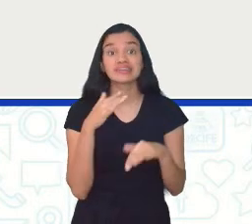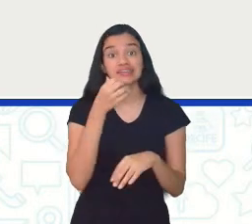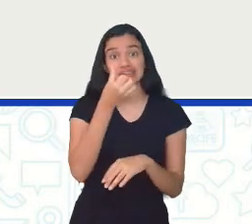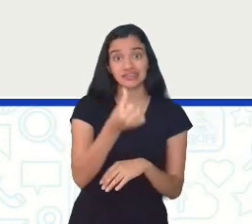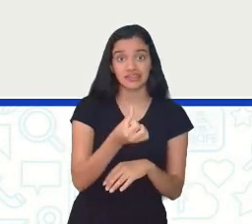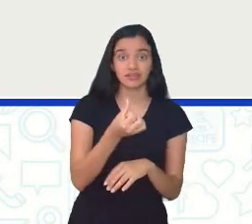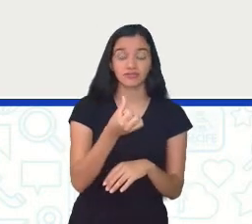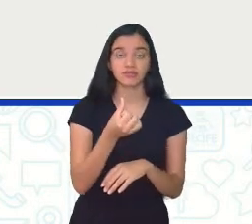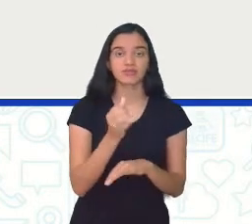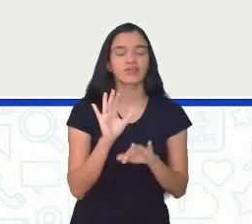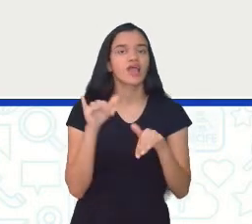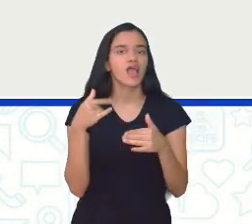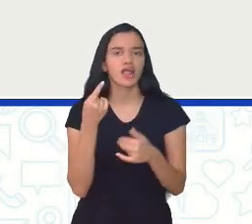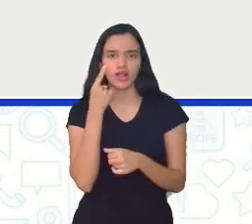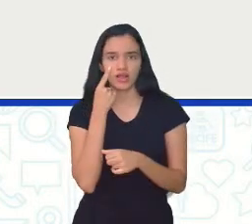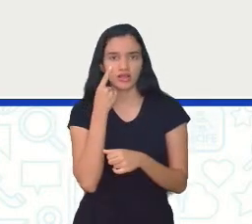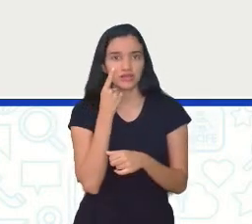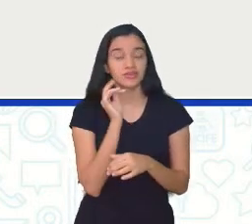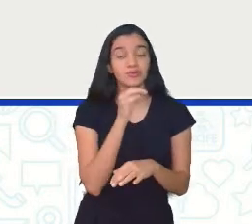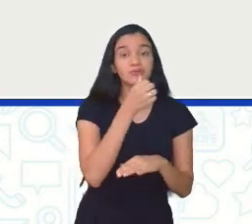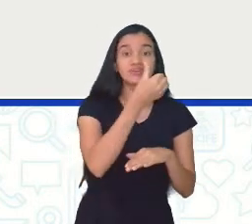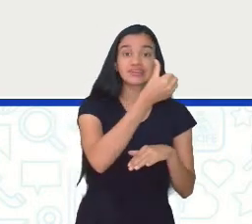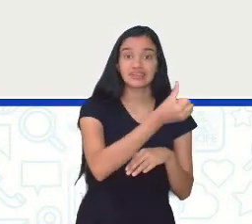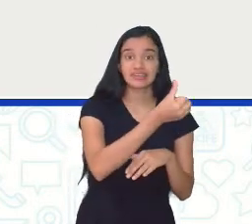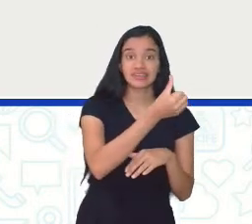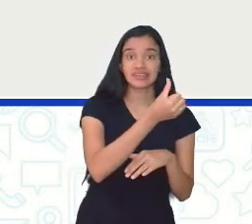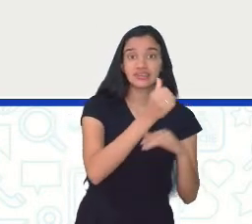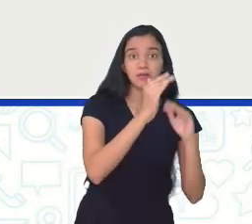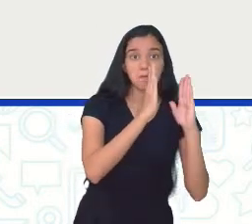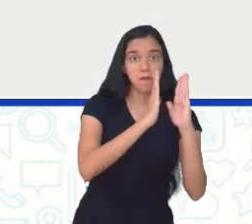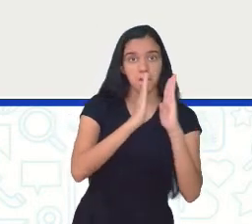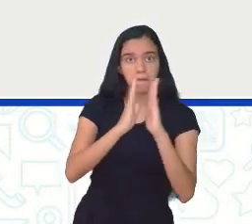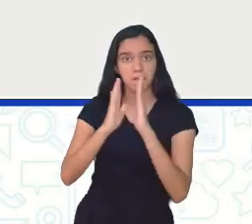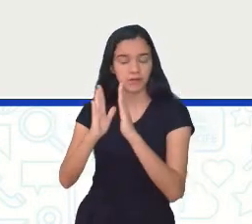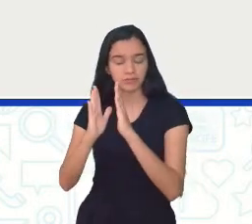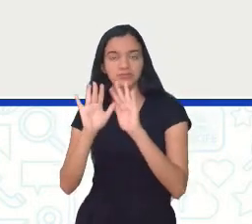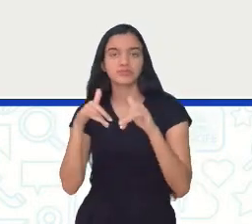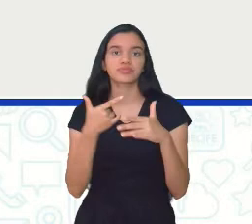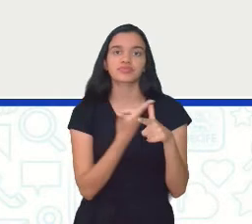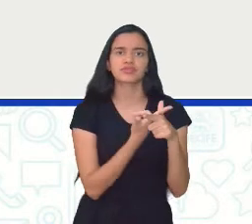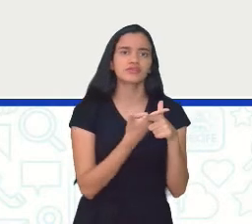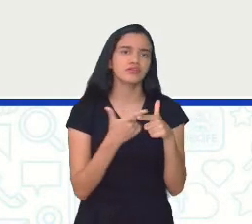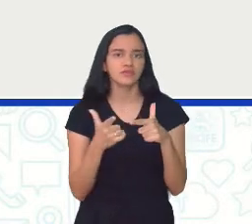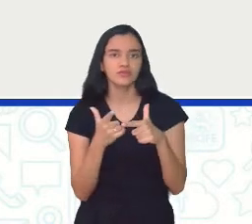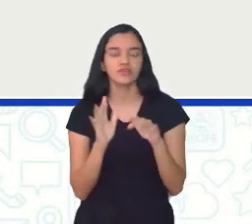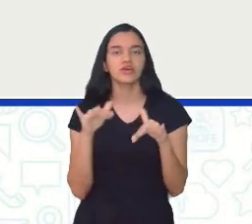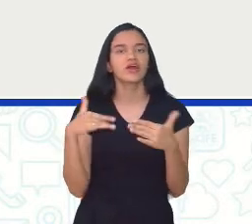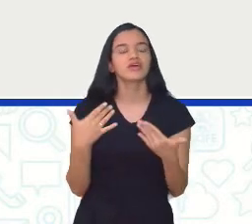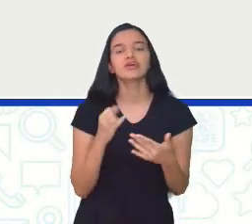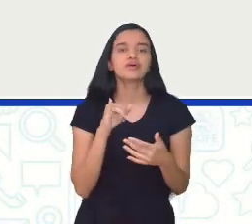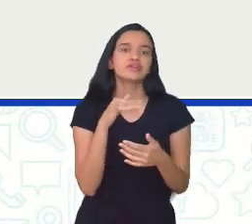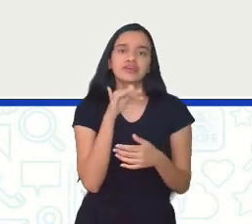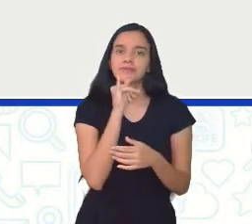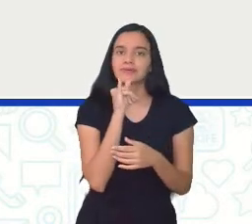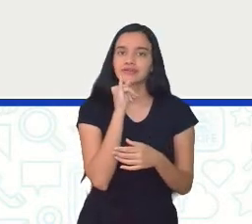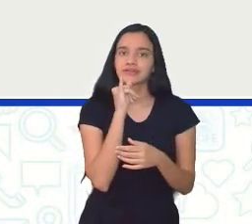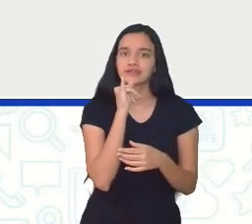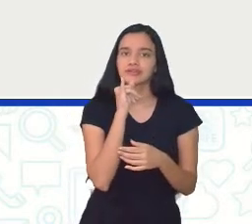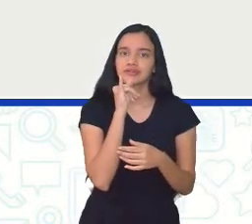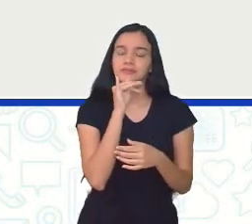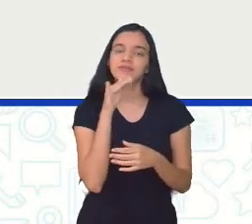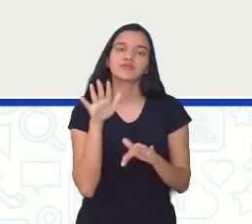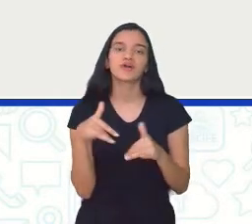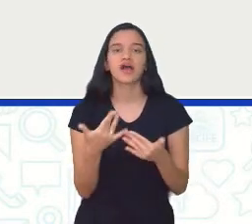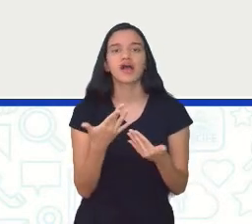6. Então, são 6 pedacinhos da divisão de 1 décimo. Então, se eu pegar inteiro, se